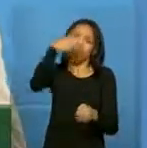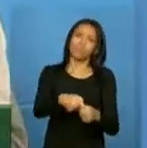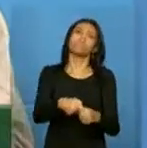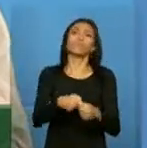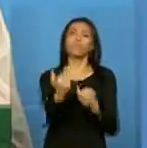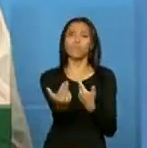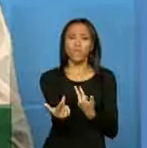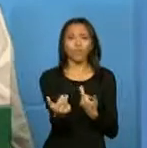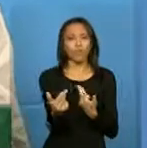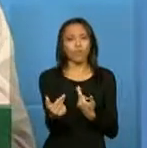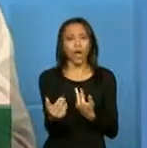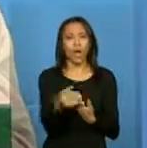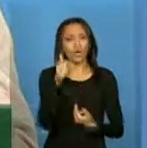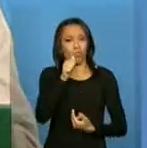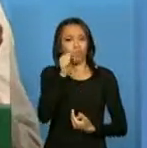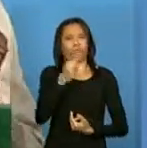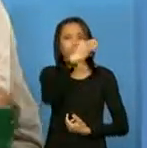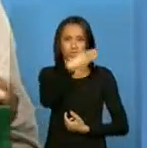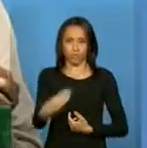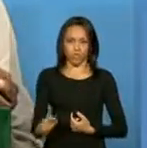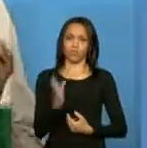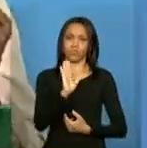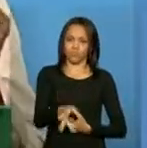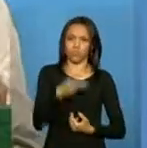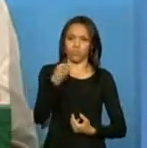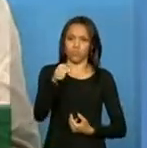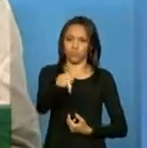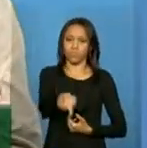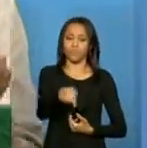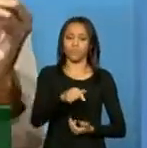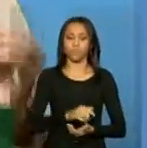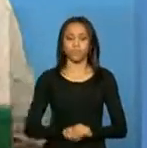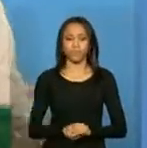ministro. Como disse a ministra, perdão.